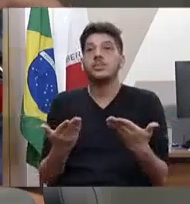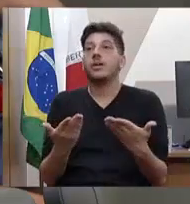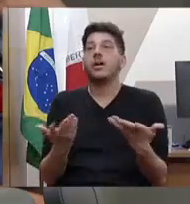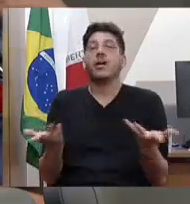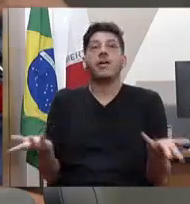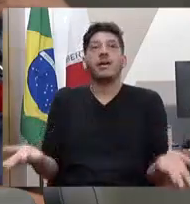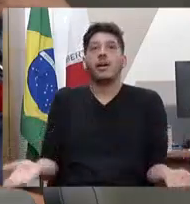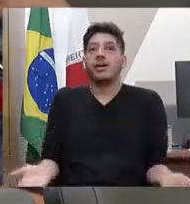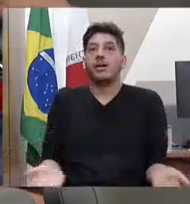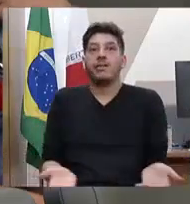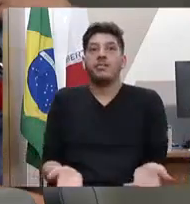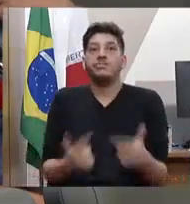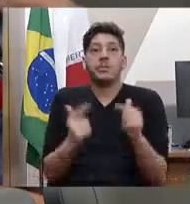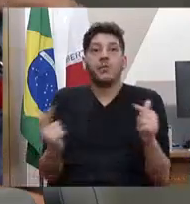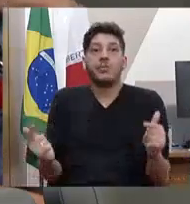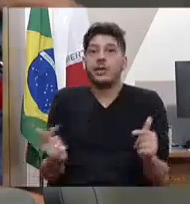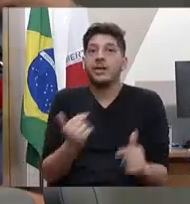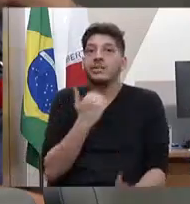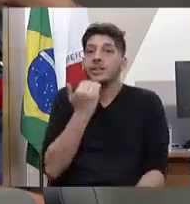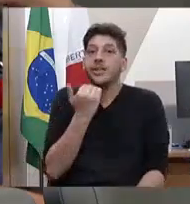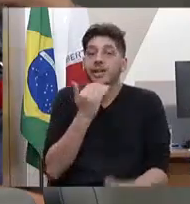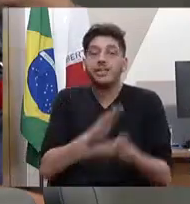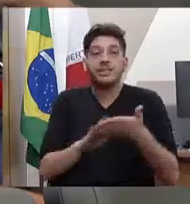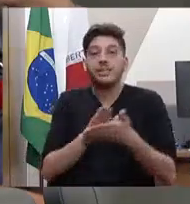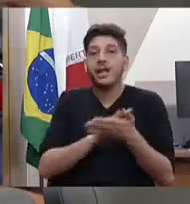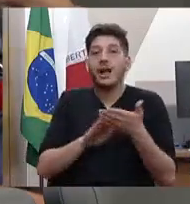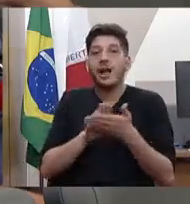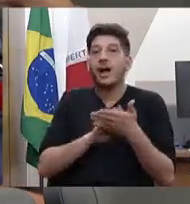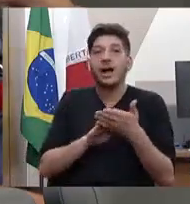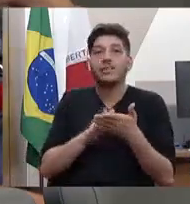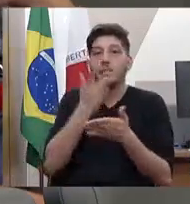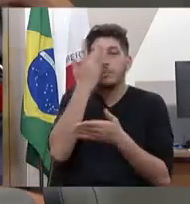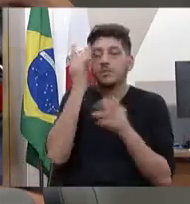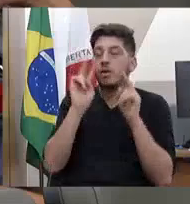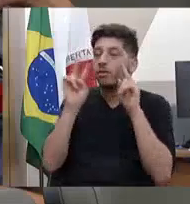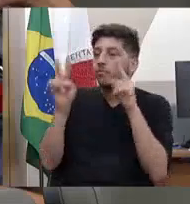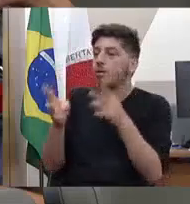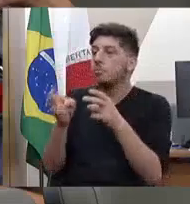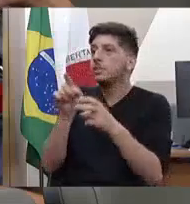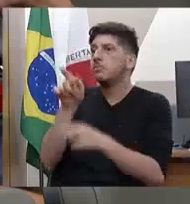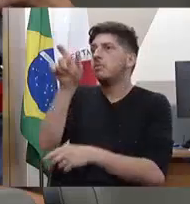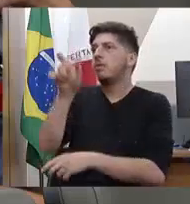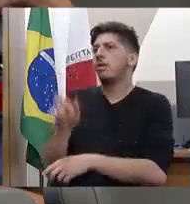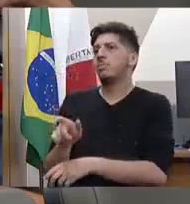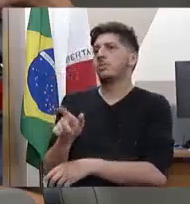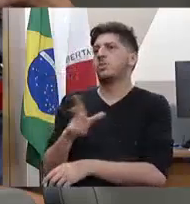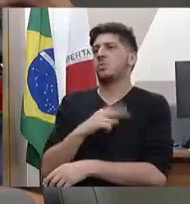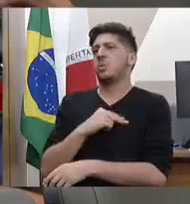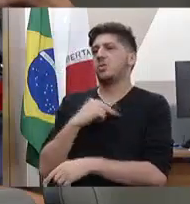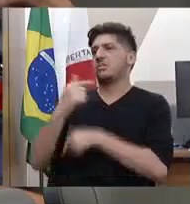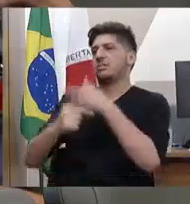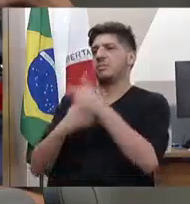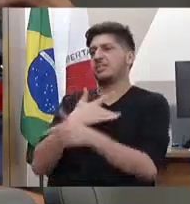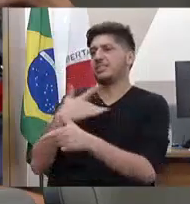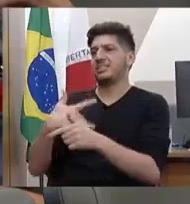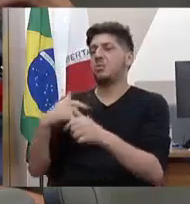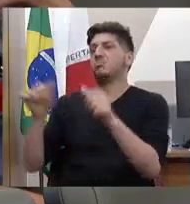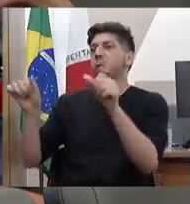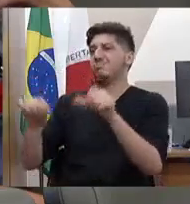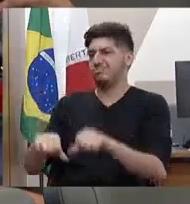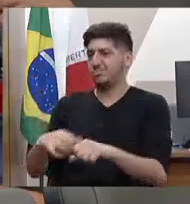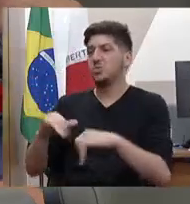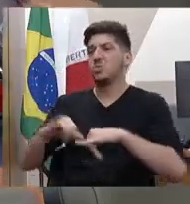ninguém que olha isso essa exaustão dos trabalhadores da Saúde o que a gente está vendo de vez de um reconhecimento